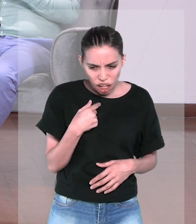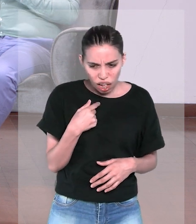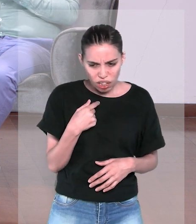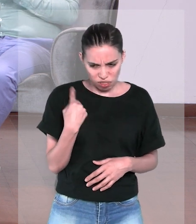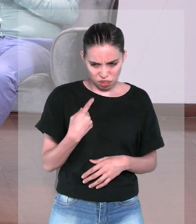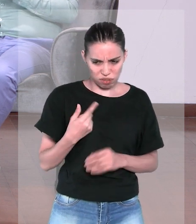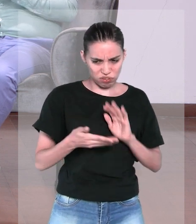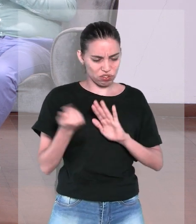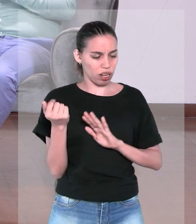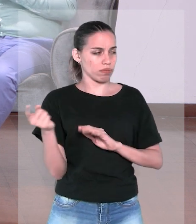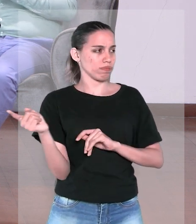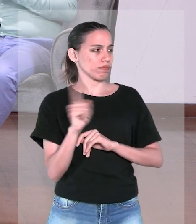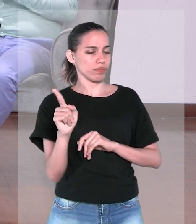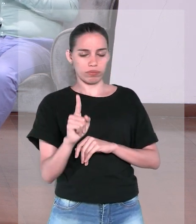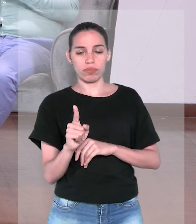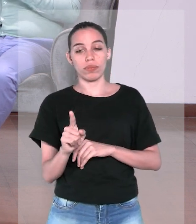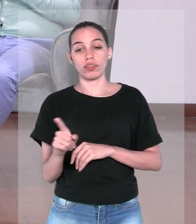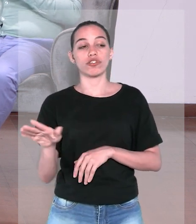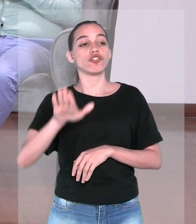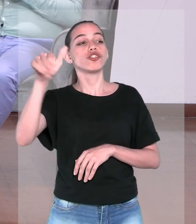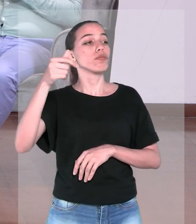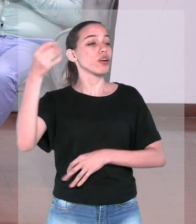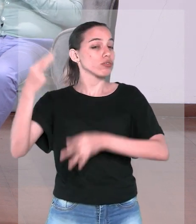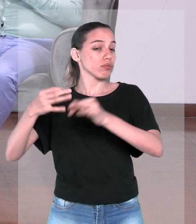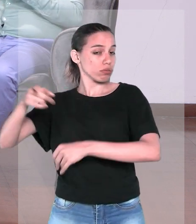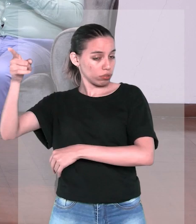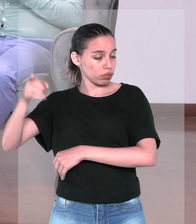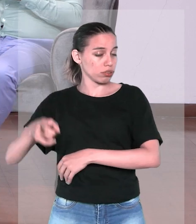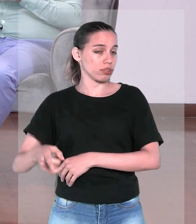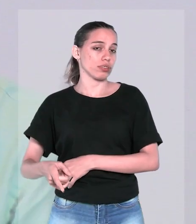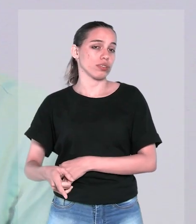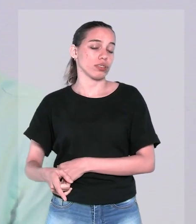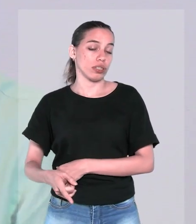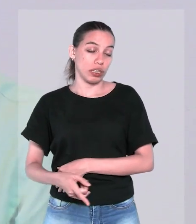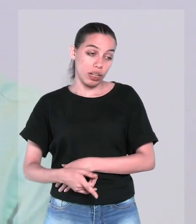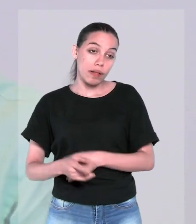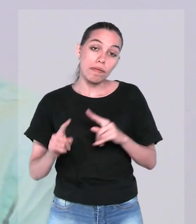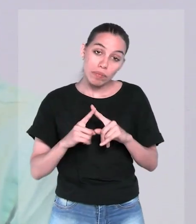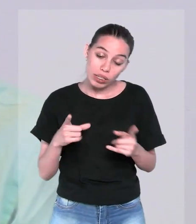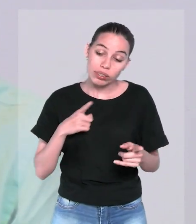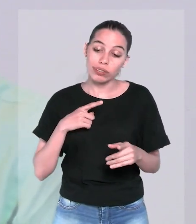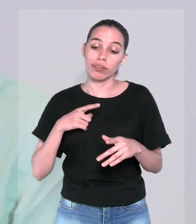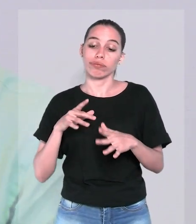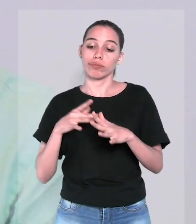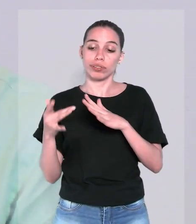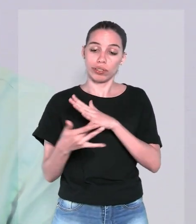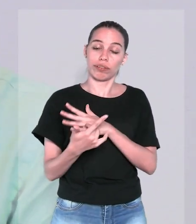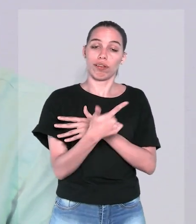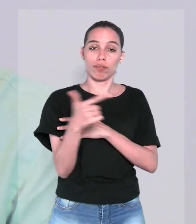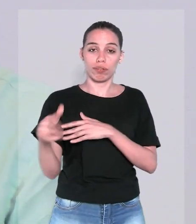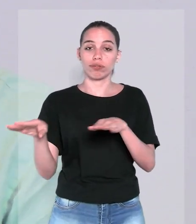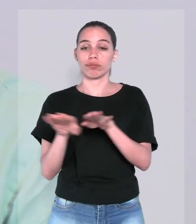se opôs a tirar as imagens, mesmo quando todas as fontes científicas afirmavam